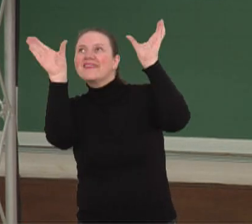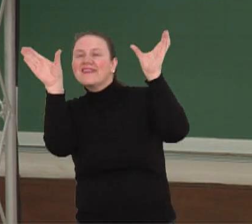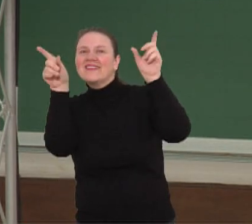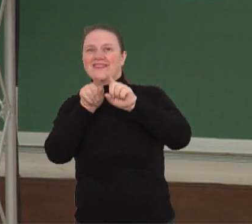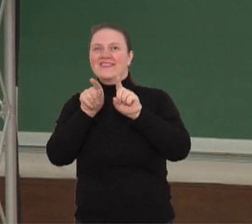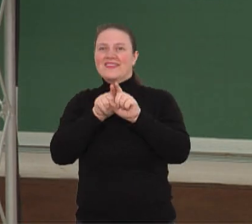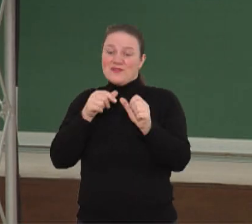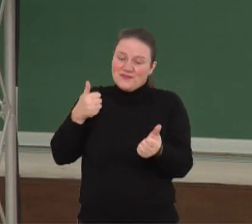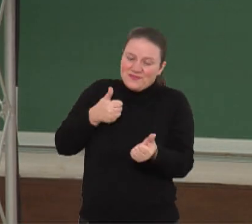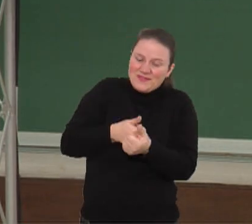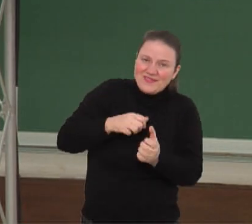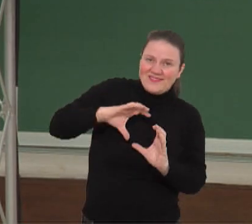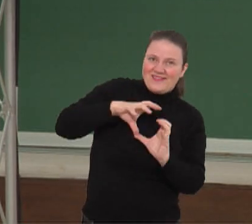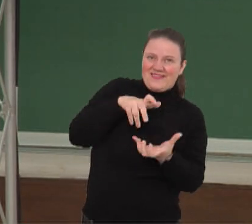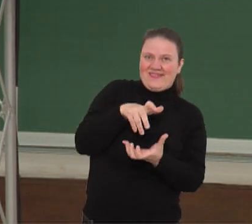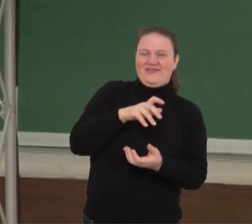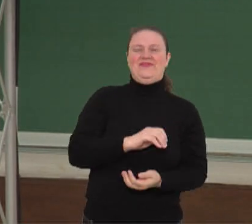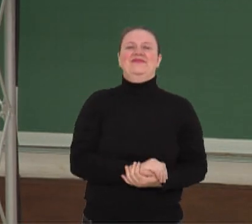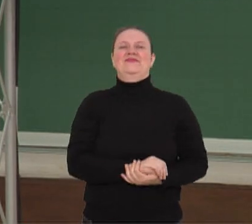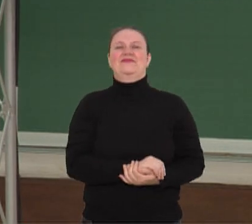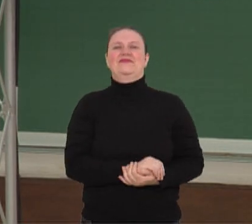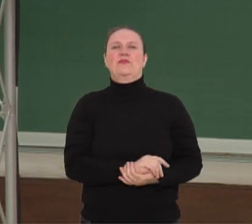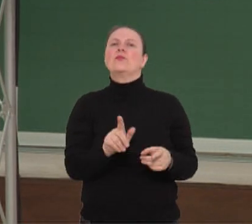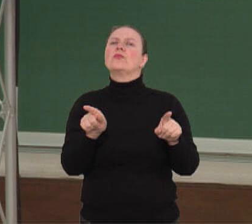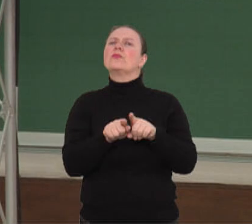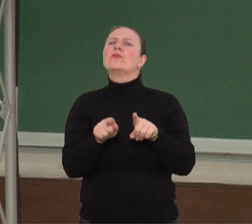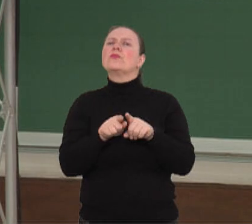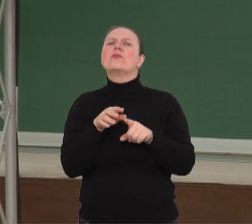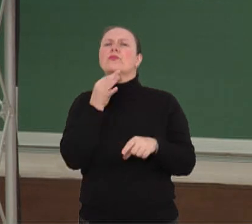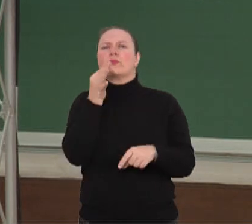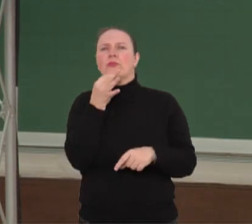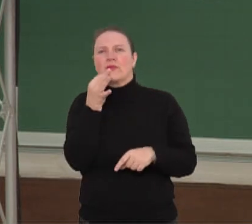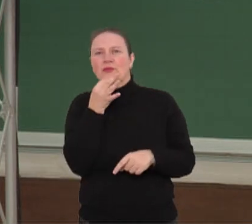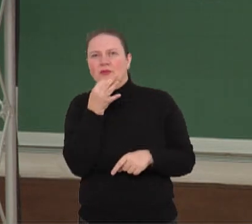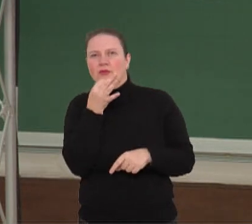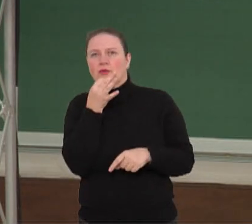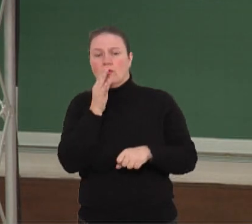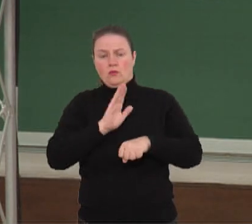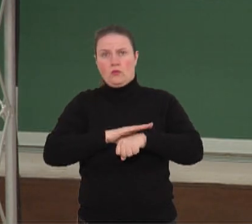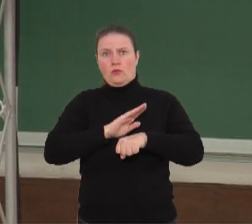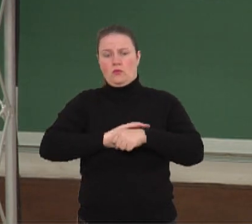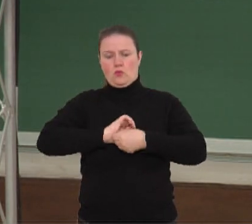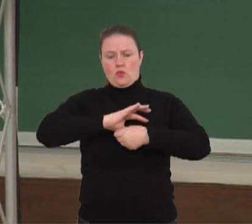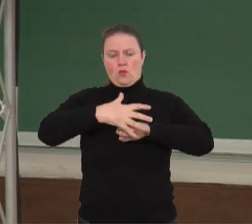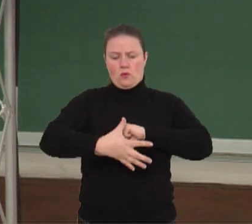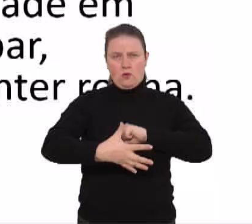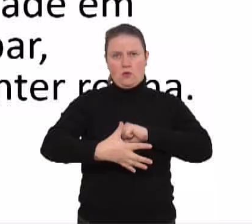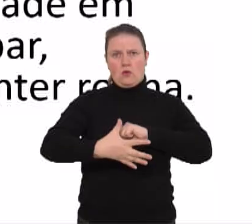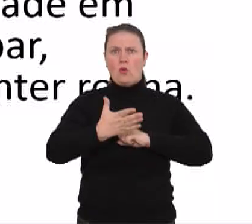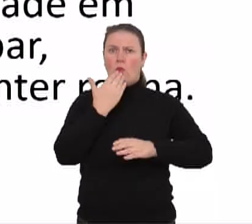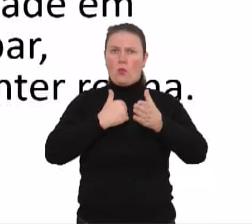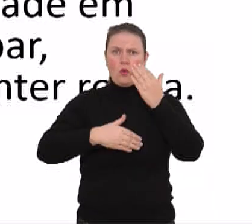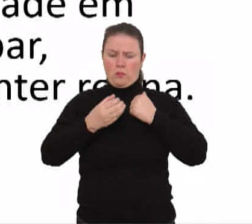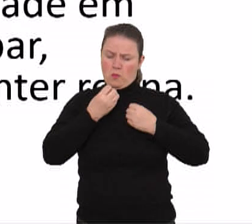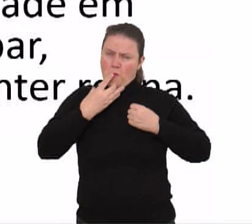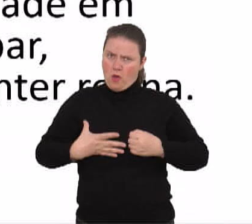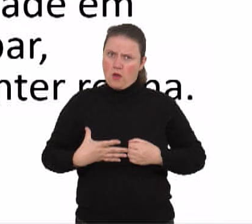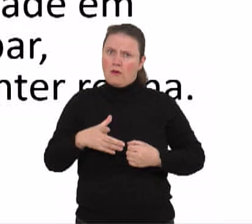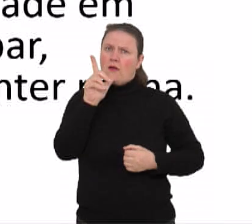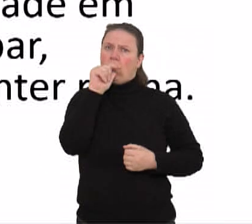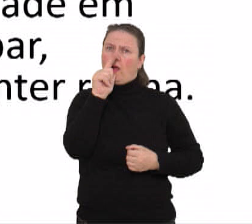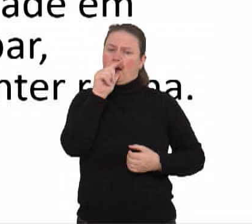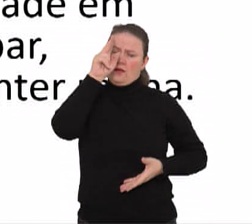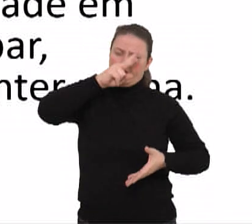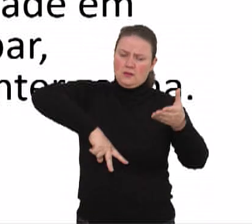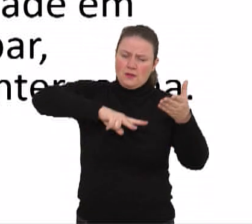que os guaranis disseram? E as dicas para nós de momentos de coronavírus? Tome água, se alimente bem, faça atividade em casa,